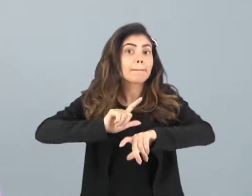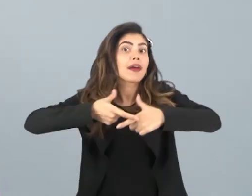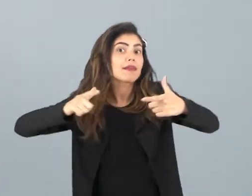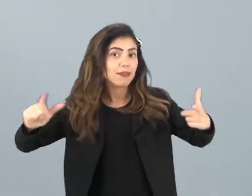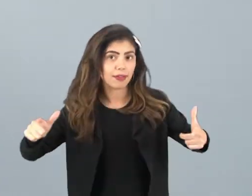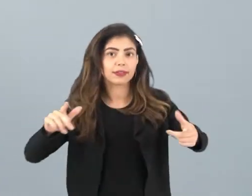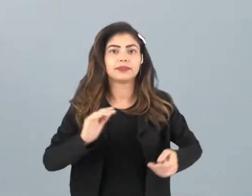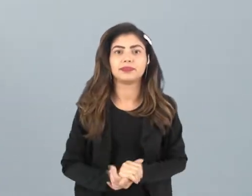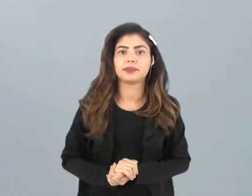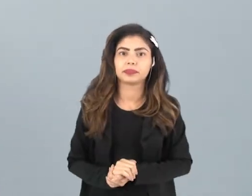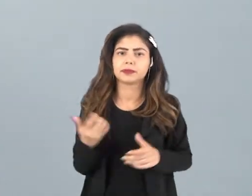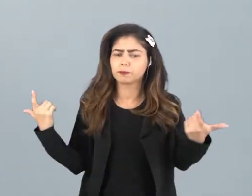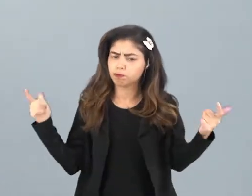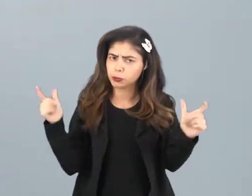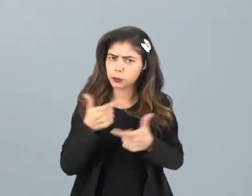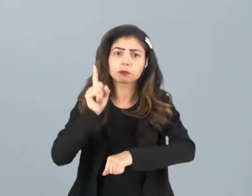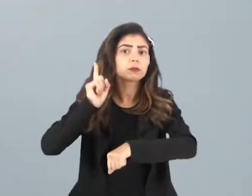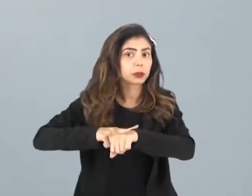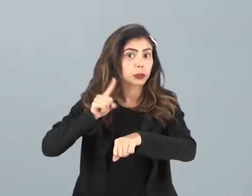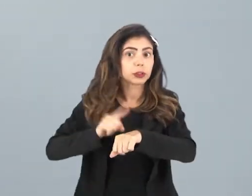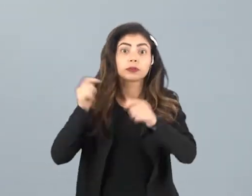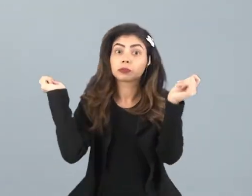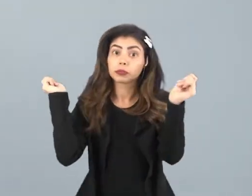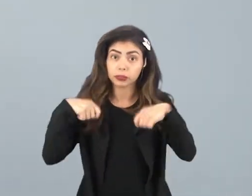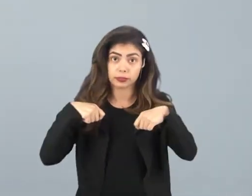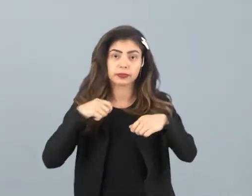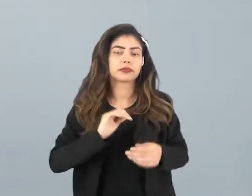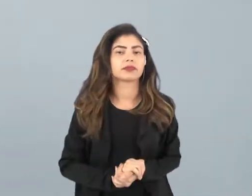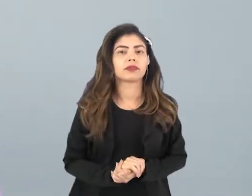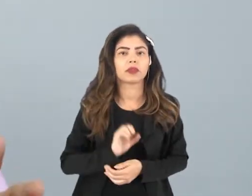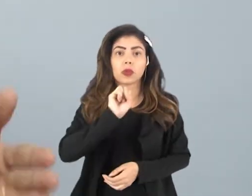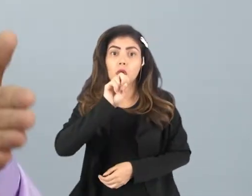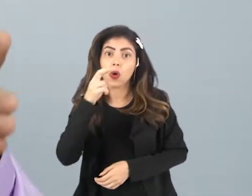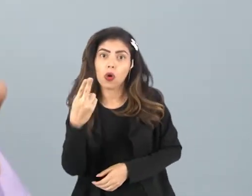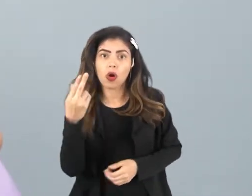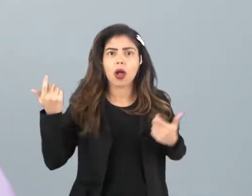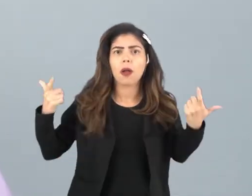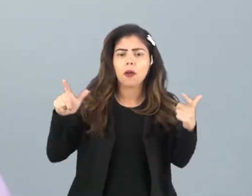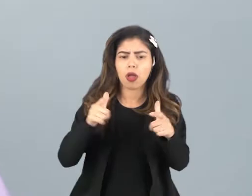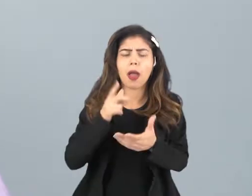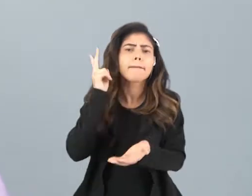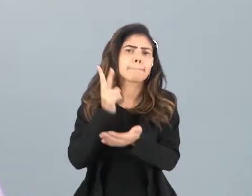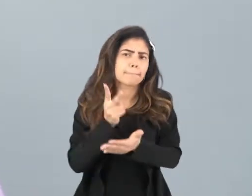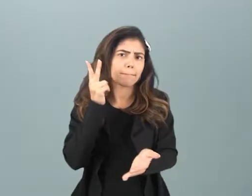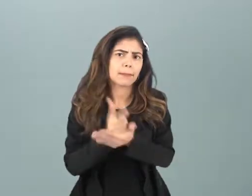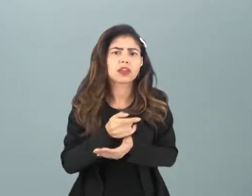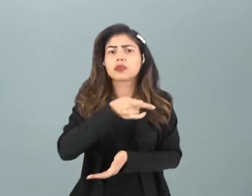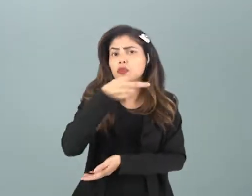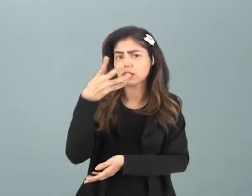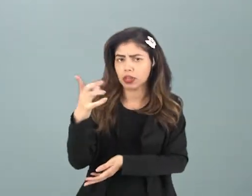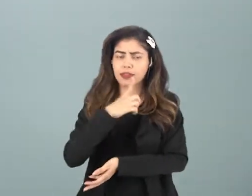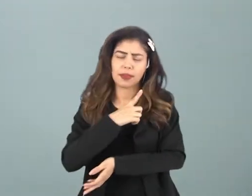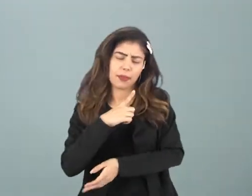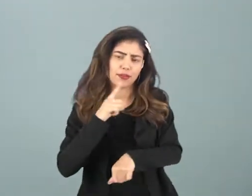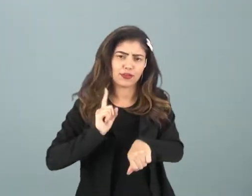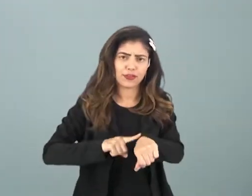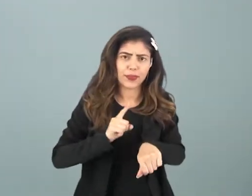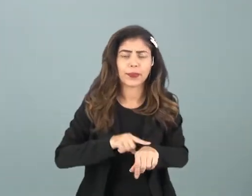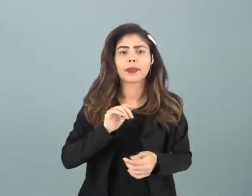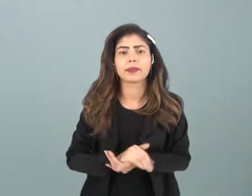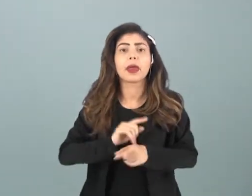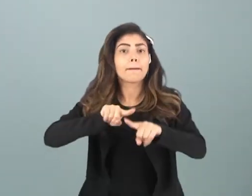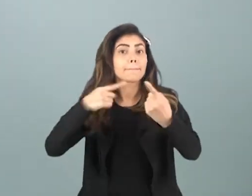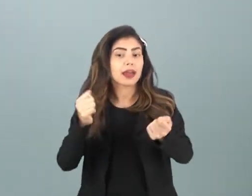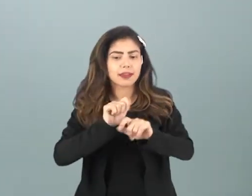maior no menor tempo possível, ou com a mesma quantidade de tempo, mas em